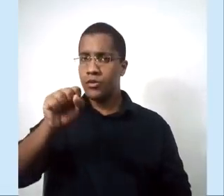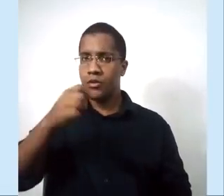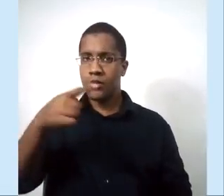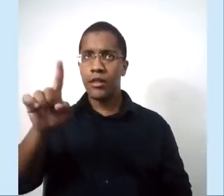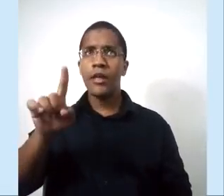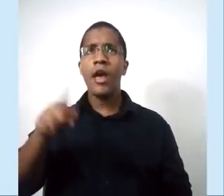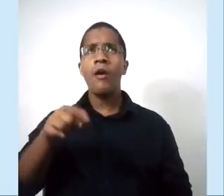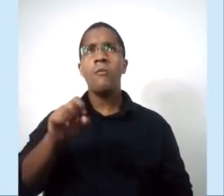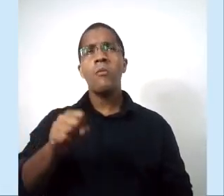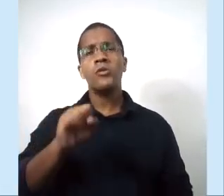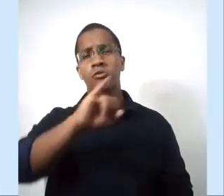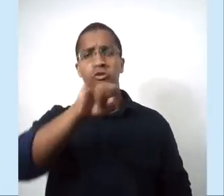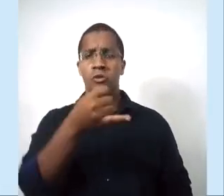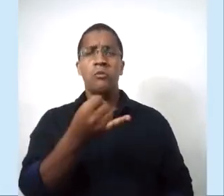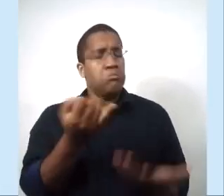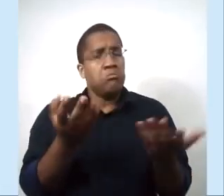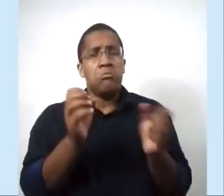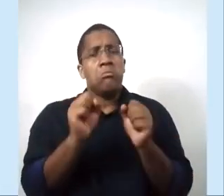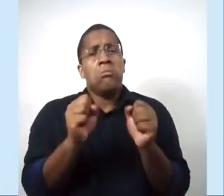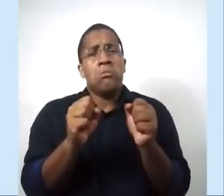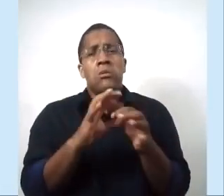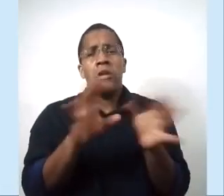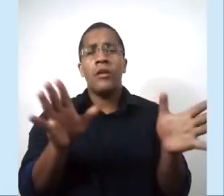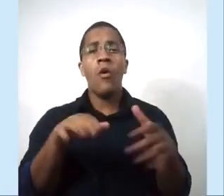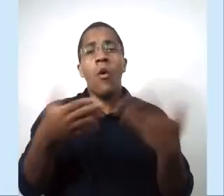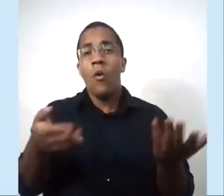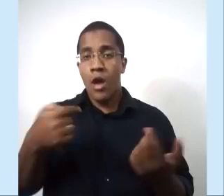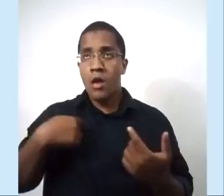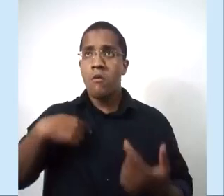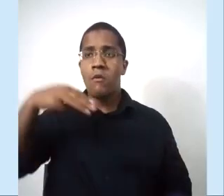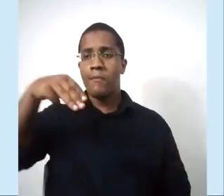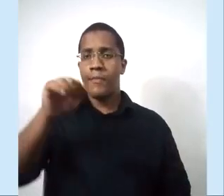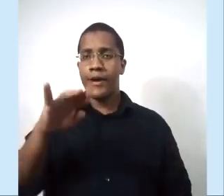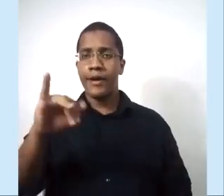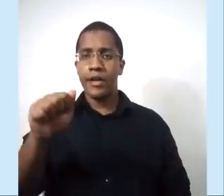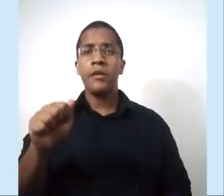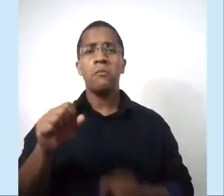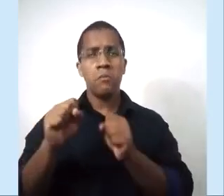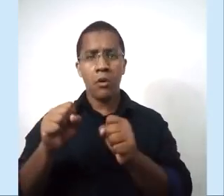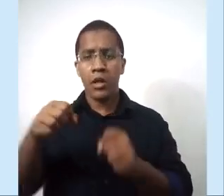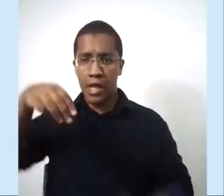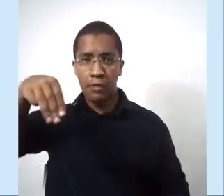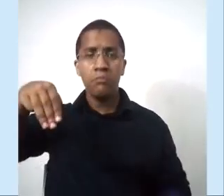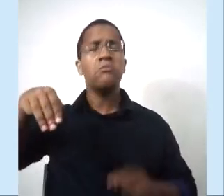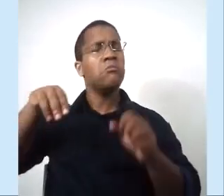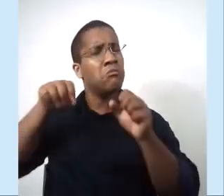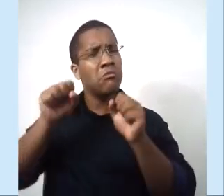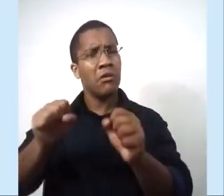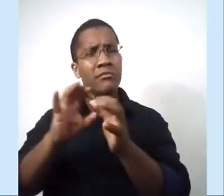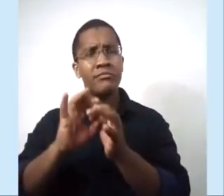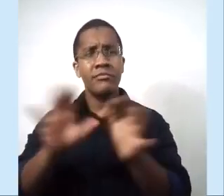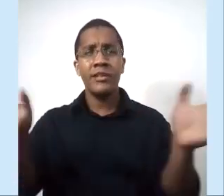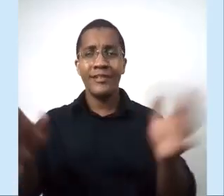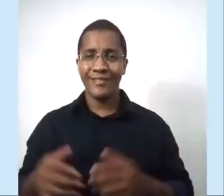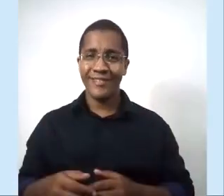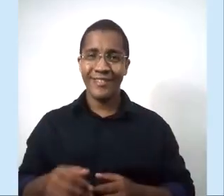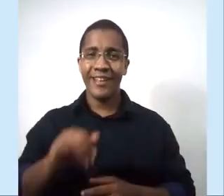Eu sou Maria. Eu posso representar com M. Certo? Então, a incógnita